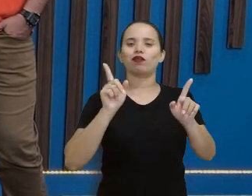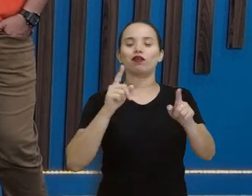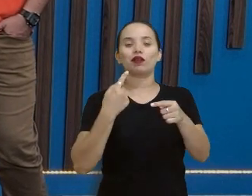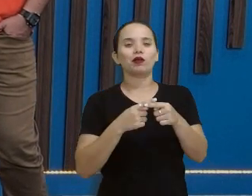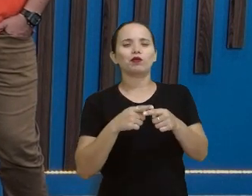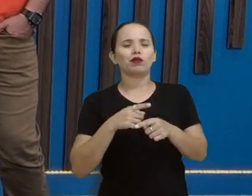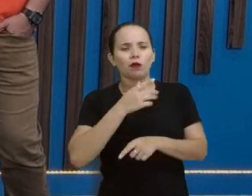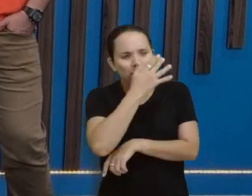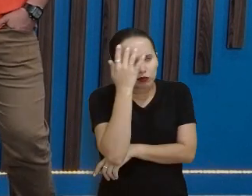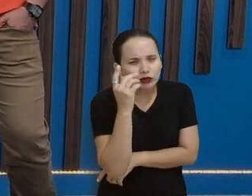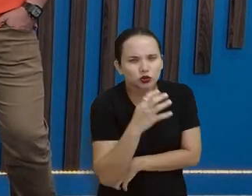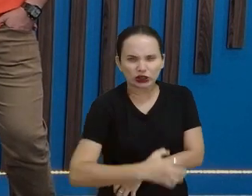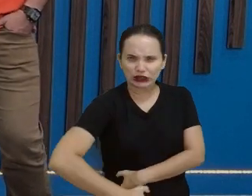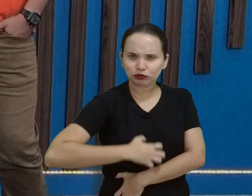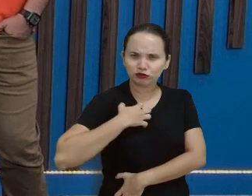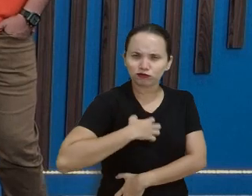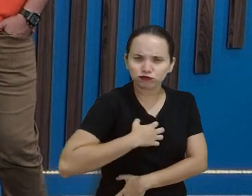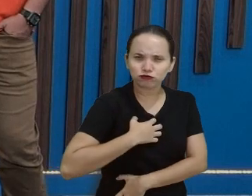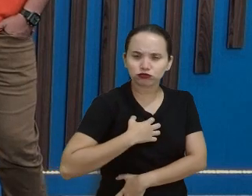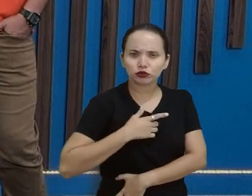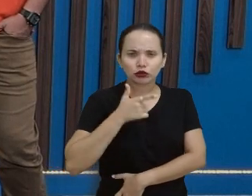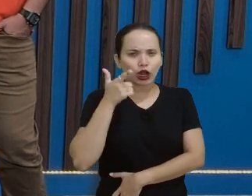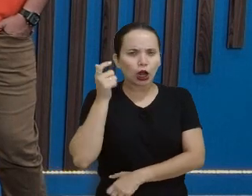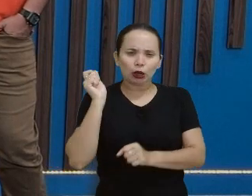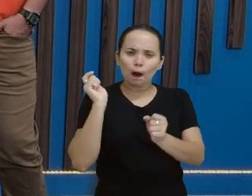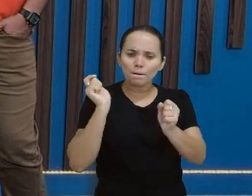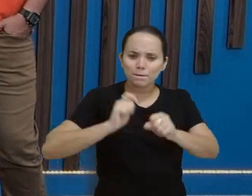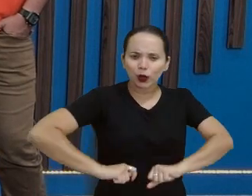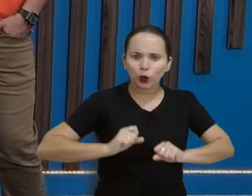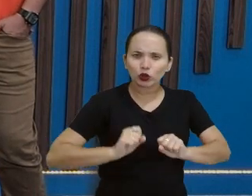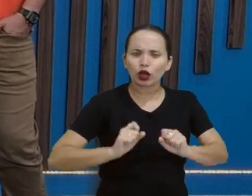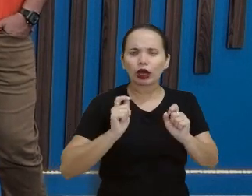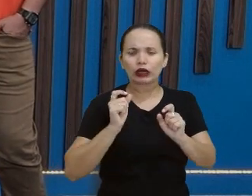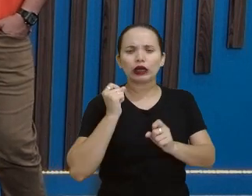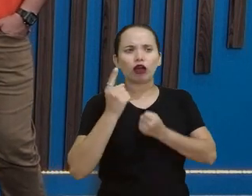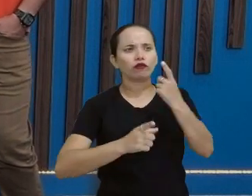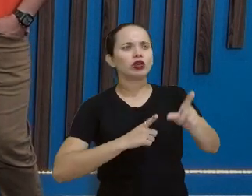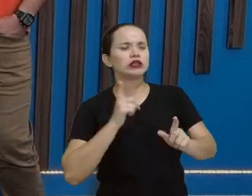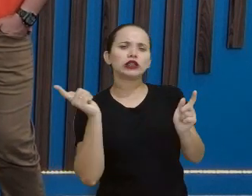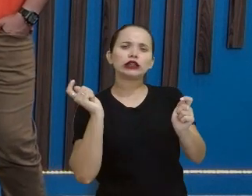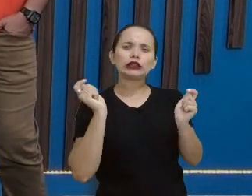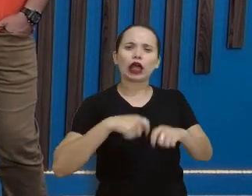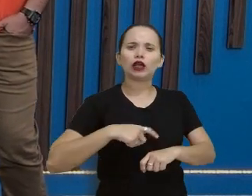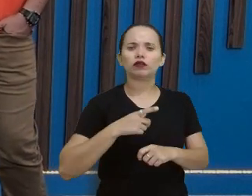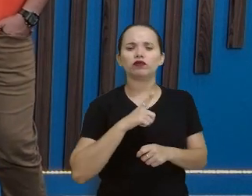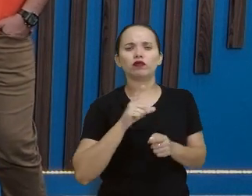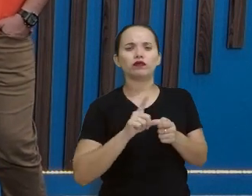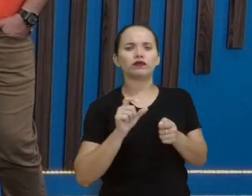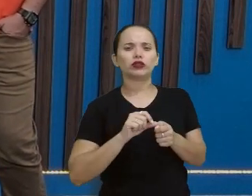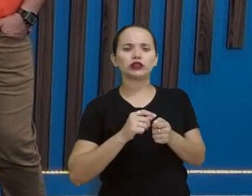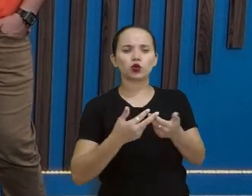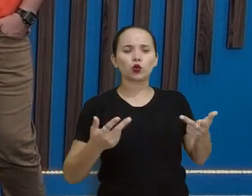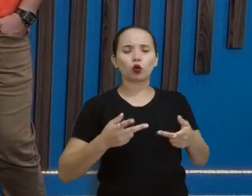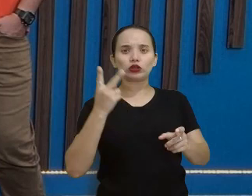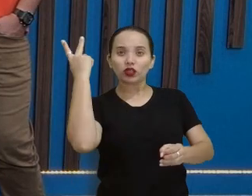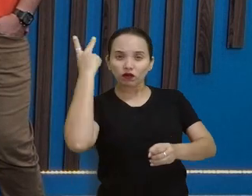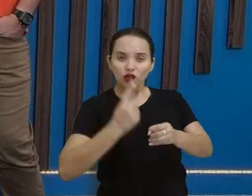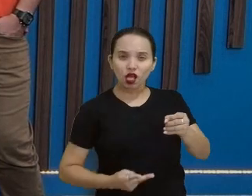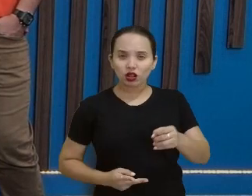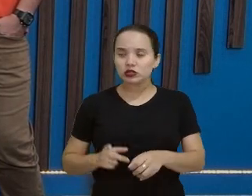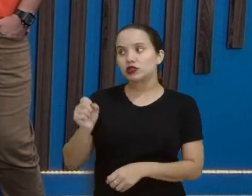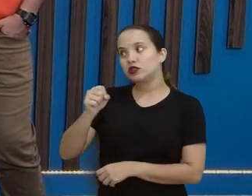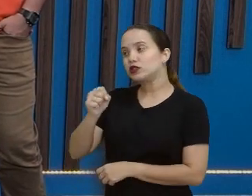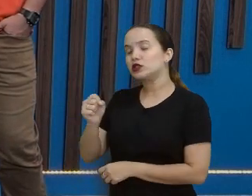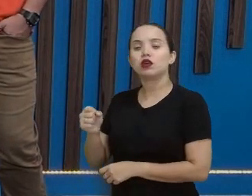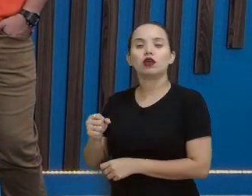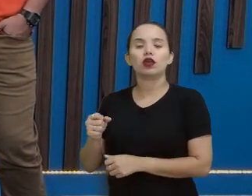é capaz de causar um ato violento. Descontar em quem não tem nada a ver, né? No trânsito, quantas vezes Oxe. isso não acontece,